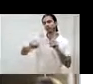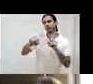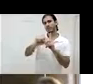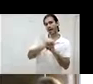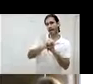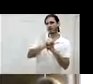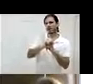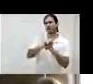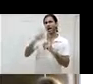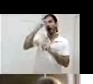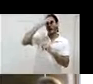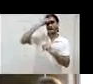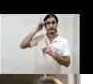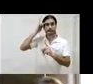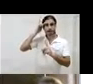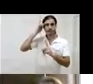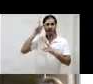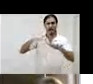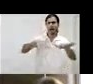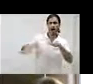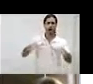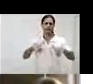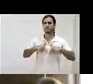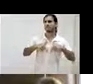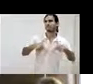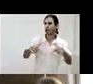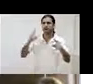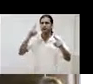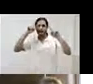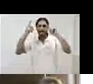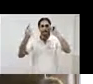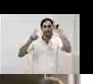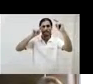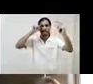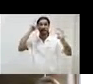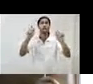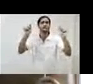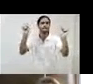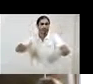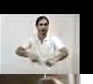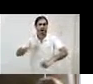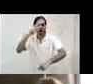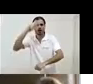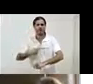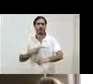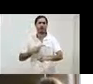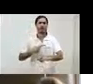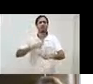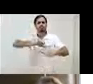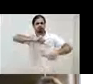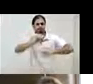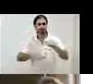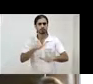e criativos, ou seja, eles são capazes de ressignificar a própria realidade, aí sim nós temos uma